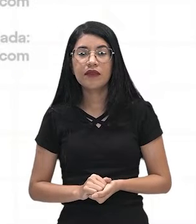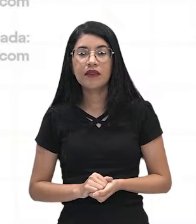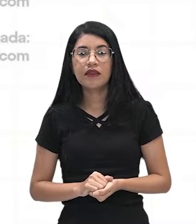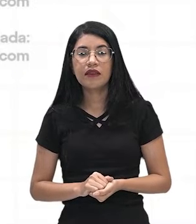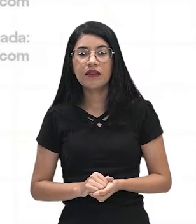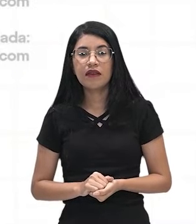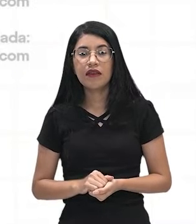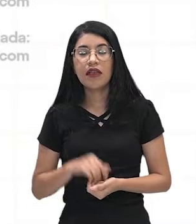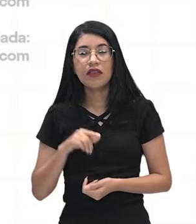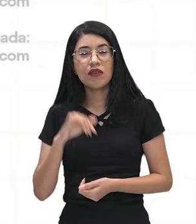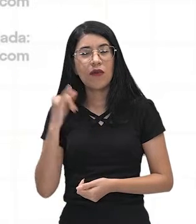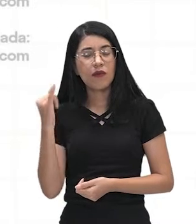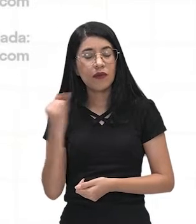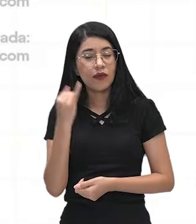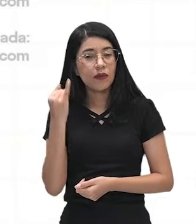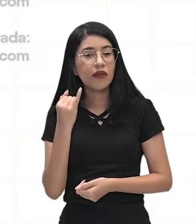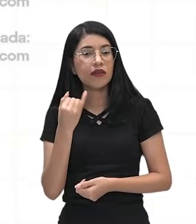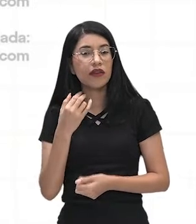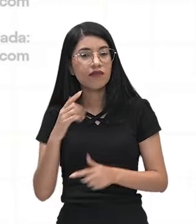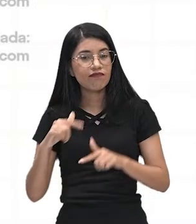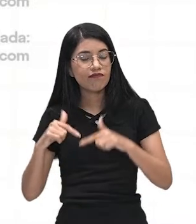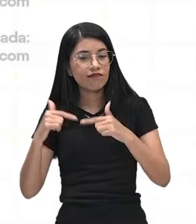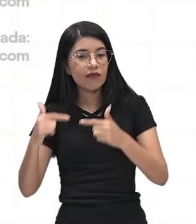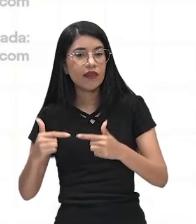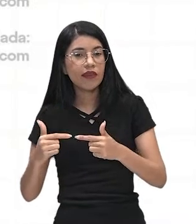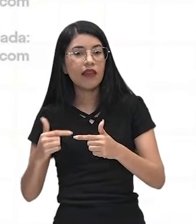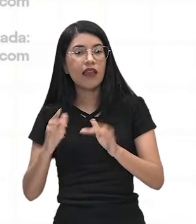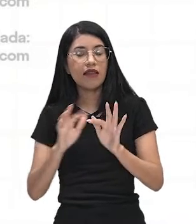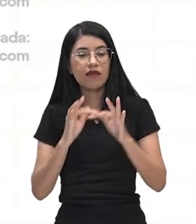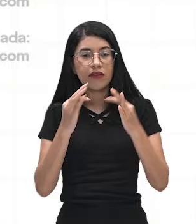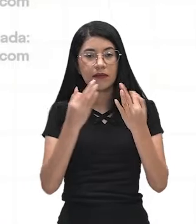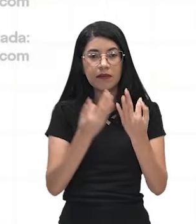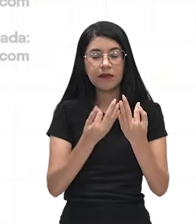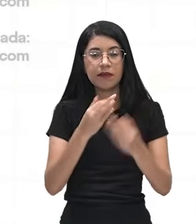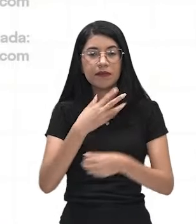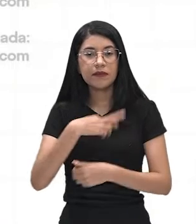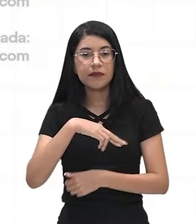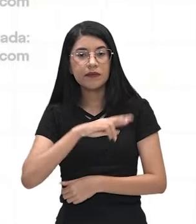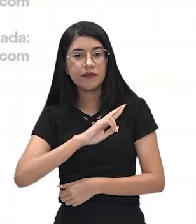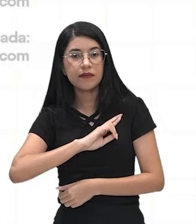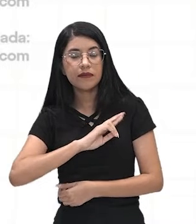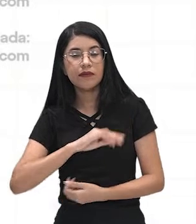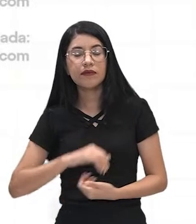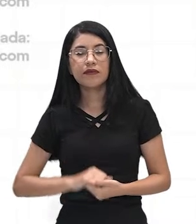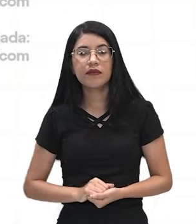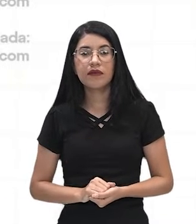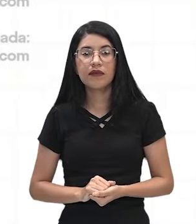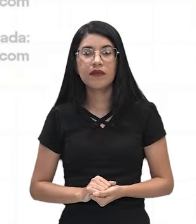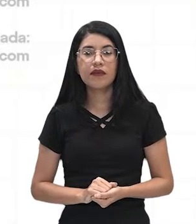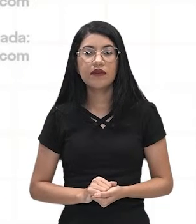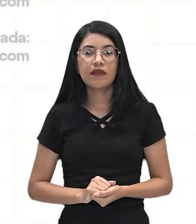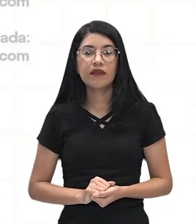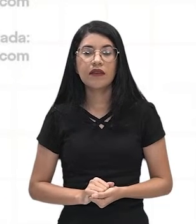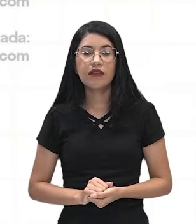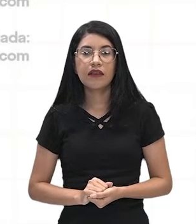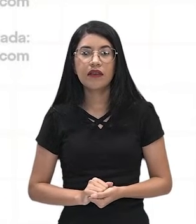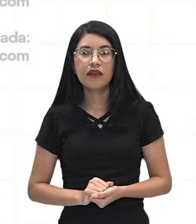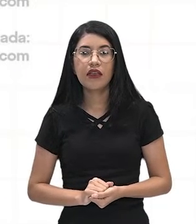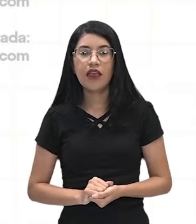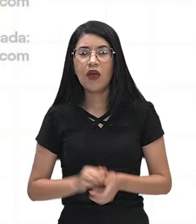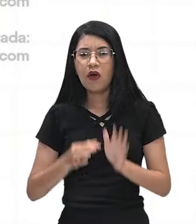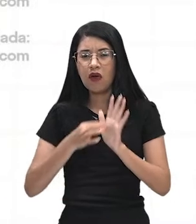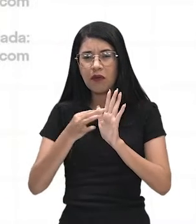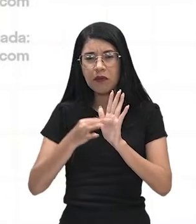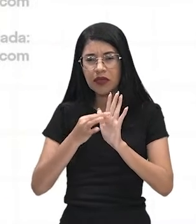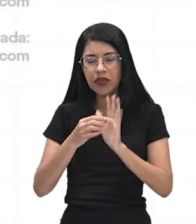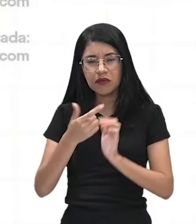importante, esses papéis essenciais na vida familiar e religiosa. mesmo que elas não deem ali a sua opinião